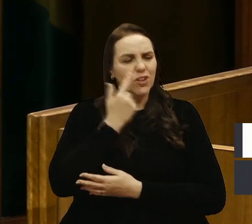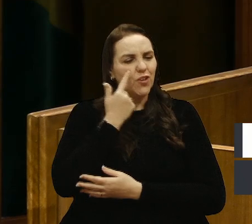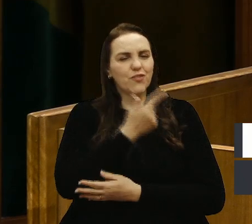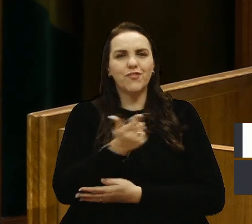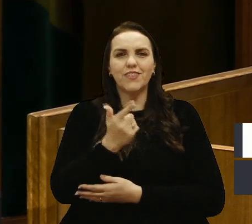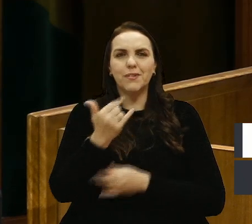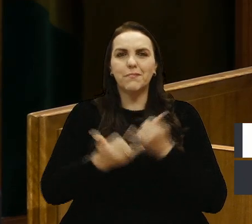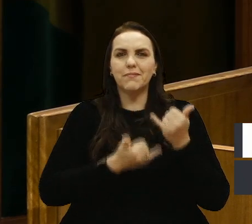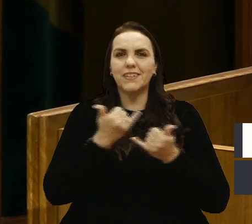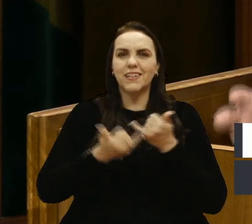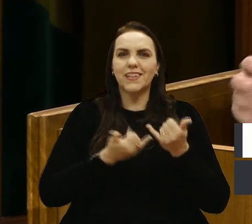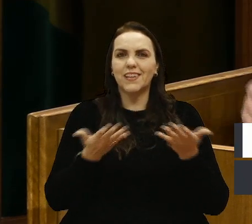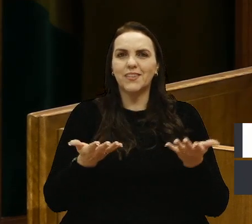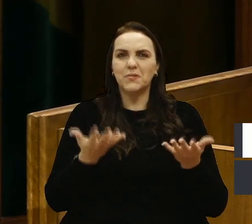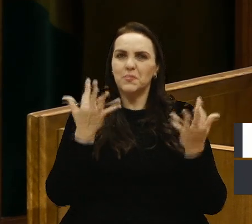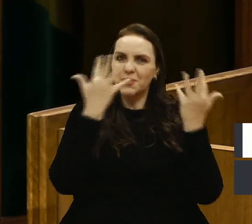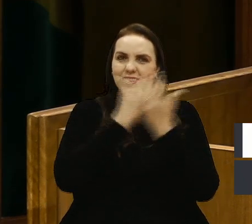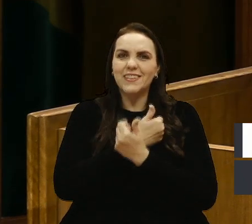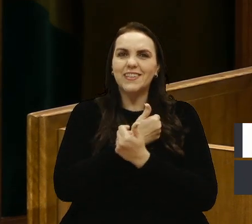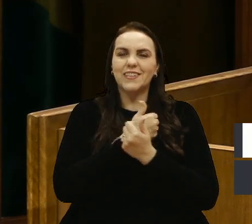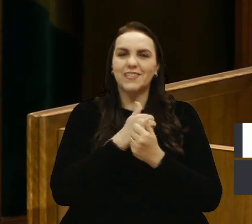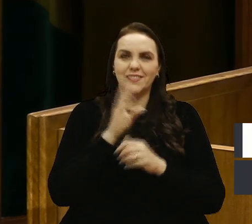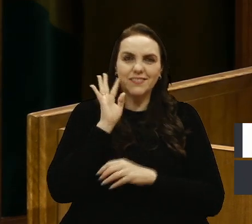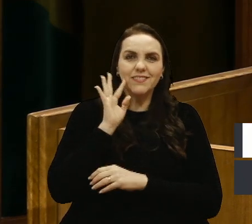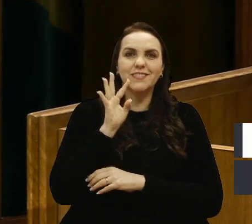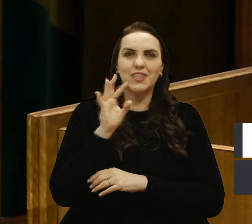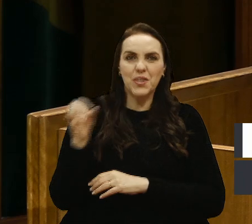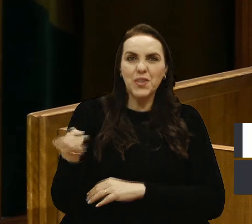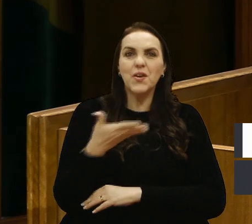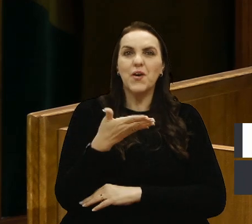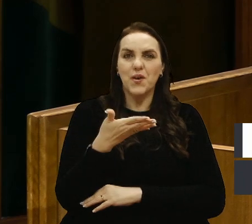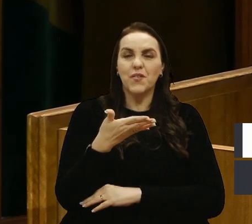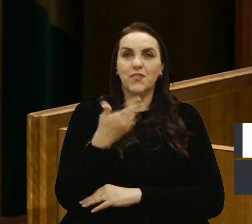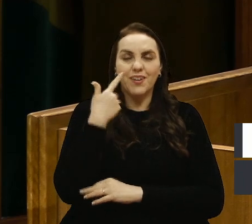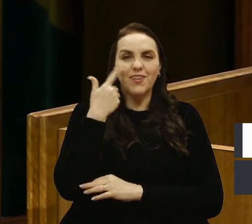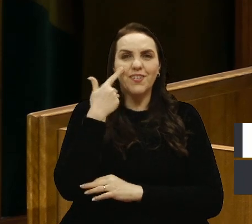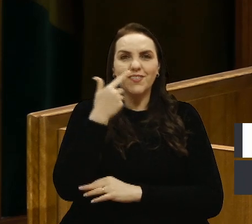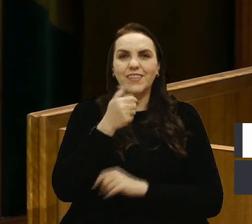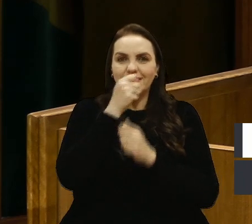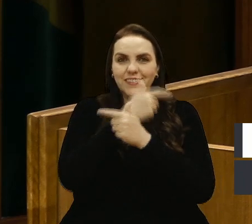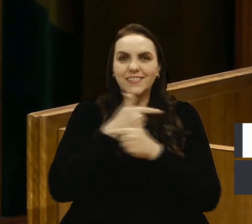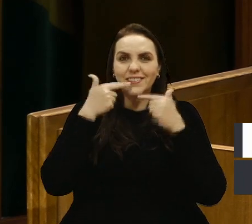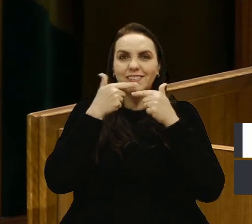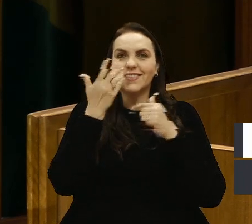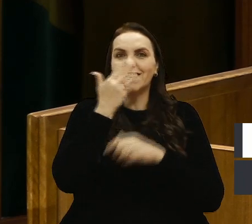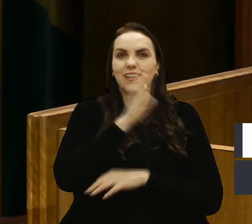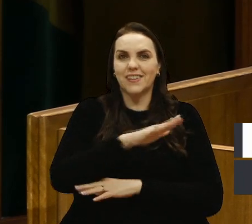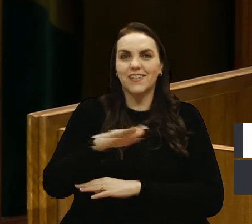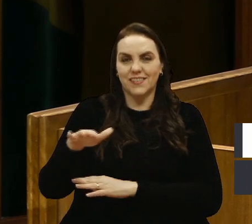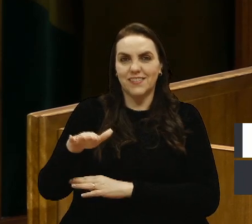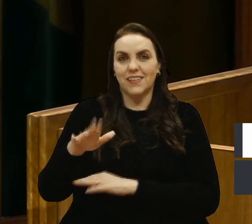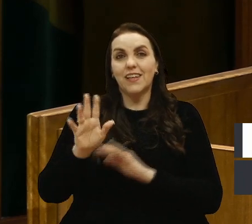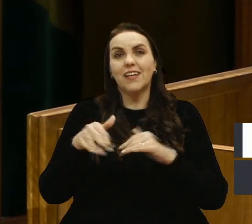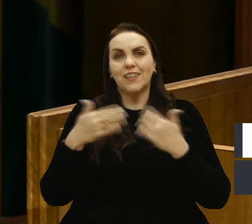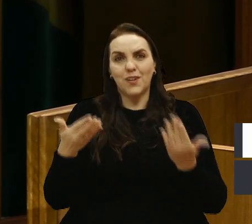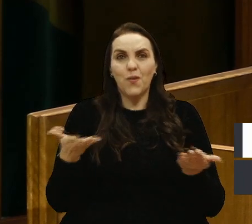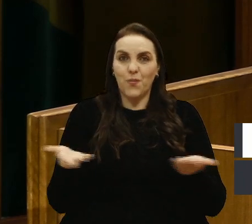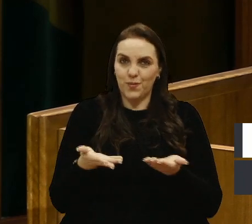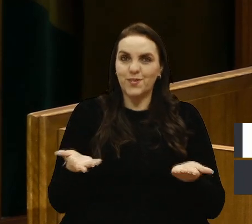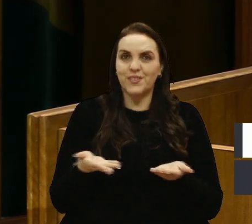brinquedos bonitos de brincar, em brinquedos novos, e eu vi o sorriso no rosto daquelas crianças. Então,